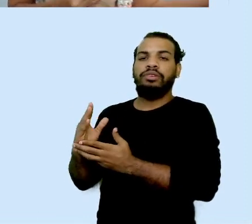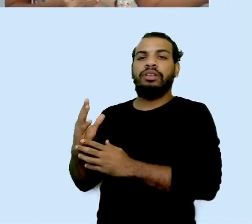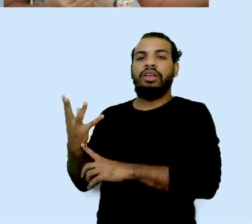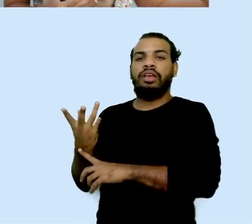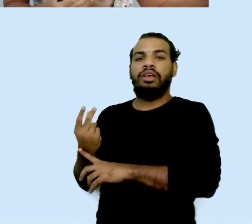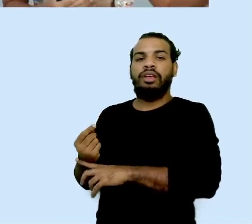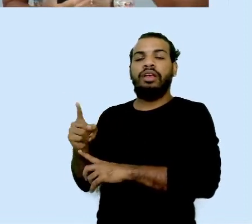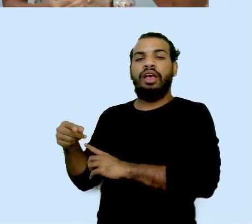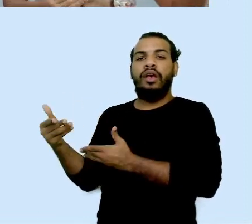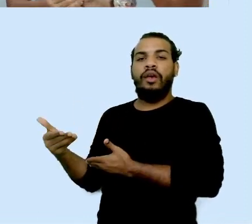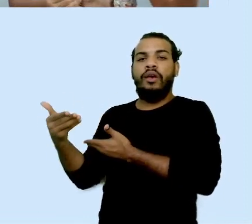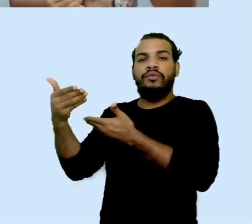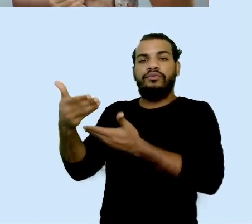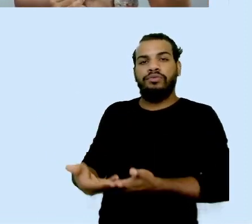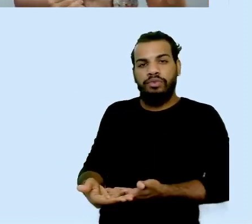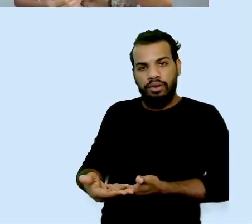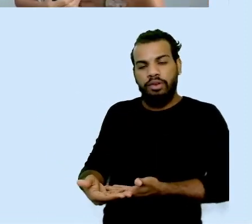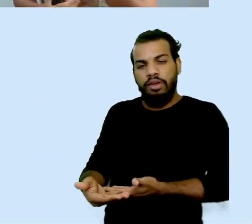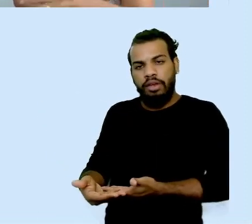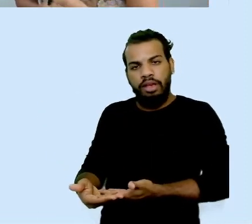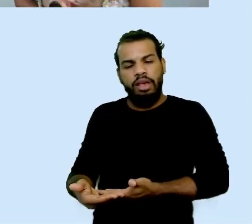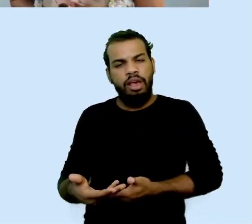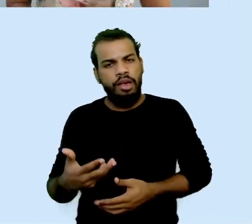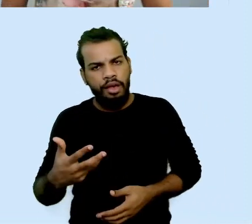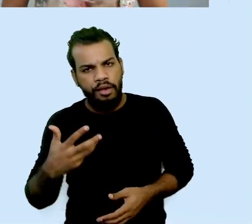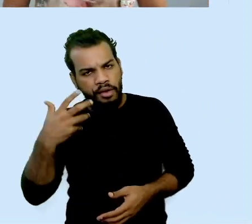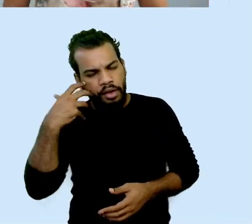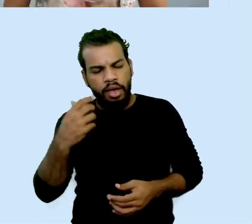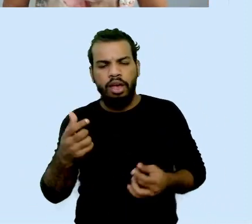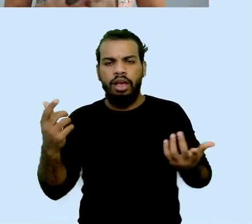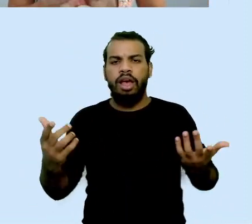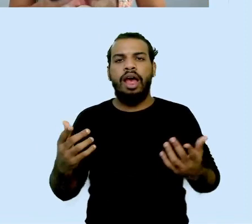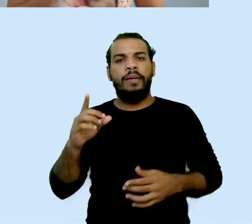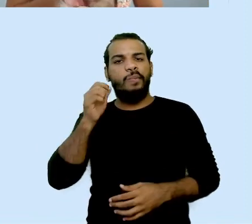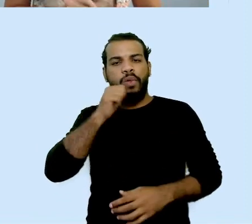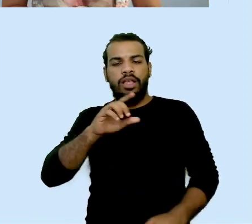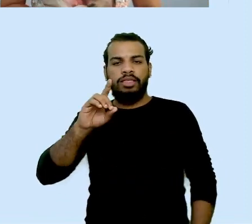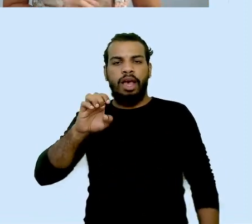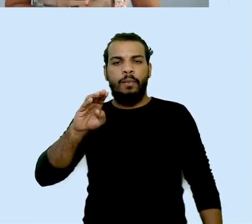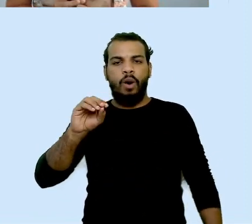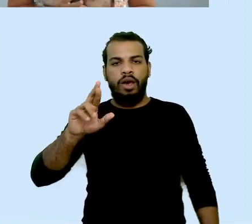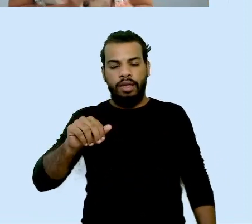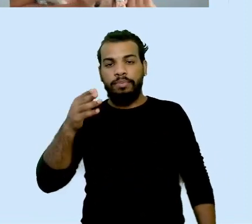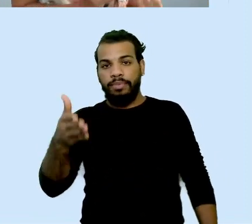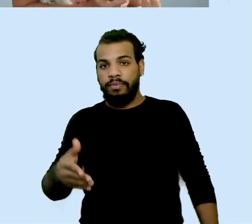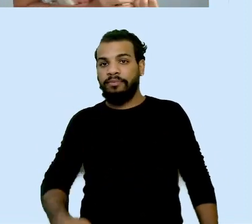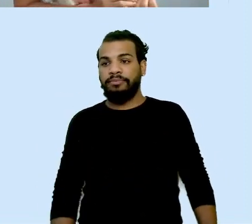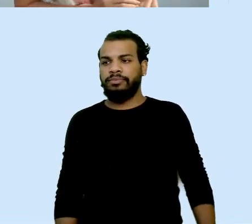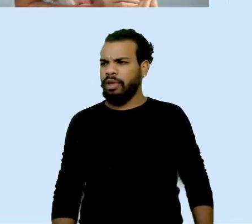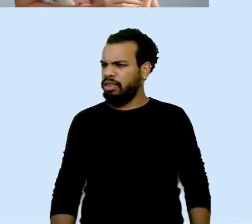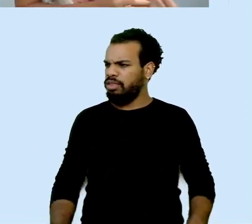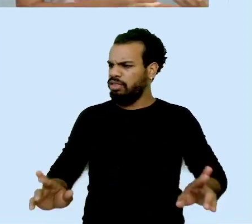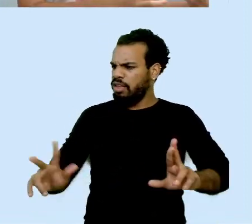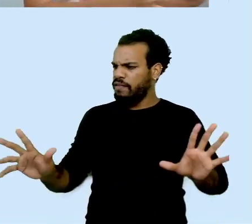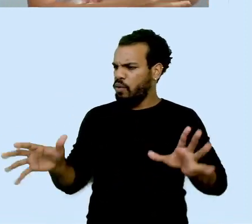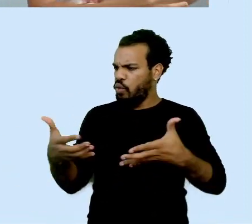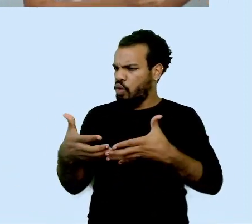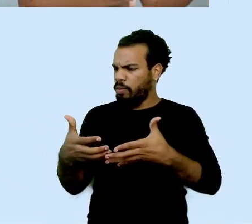que são convidados a compor uma música para aquele espetáculo da Deborah Coker. Tá? Então é diferente de um grupo